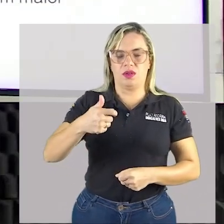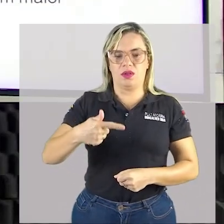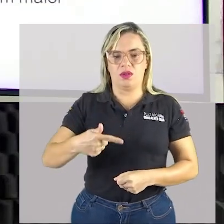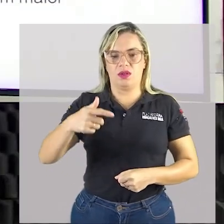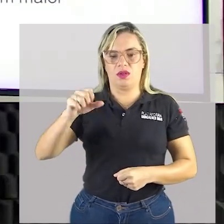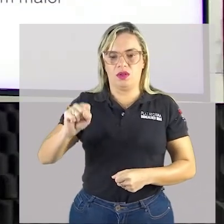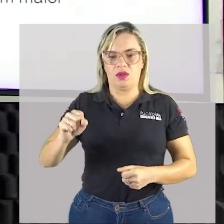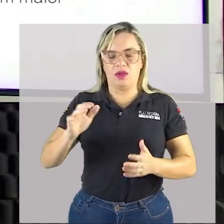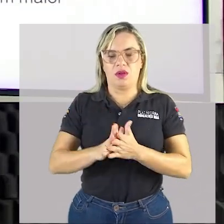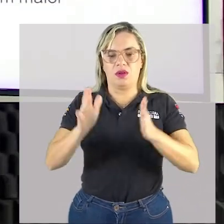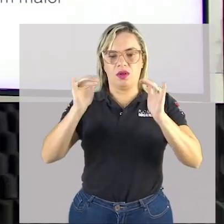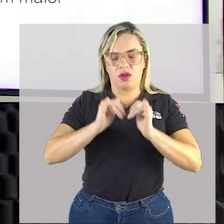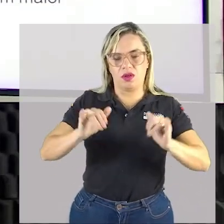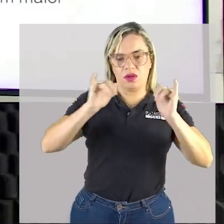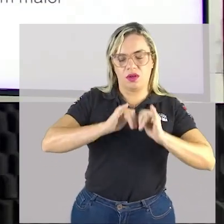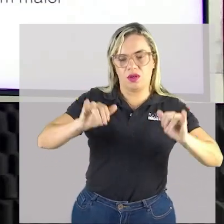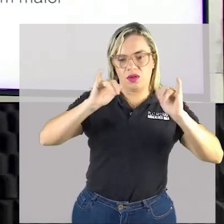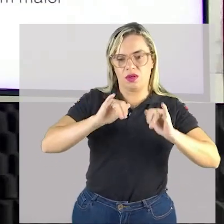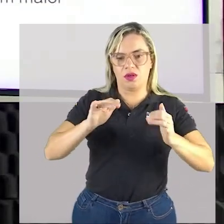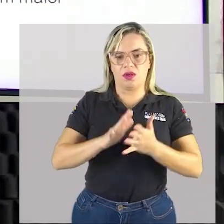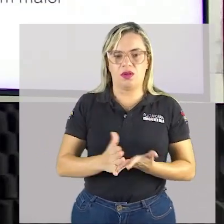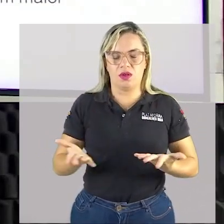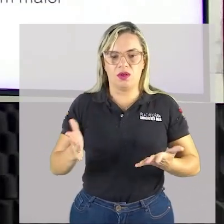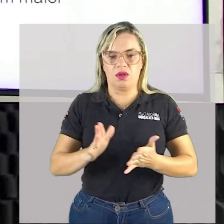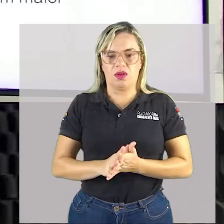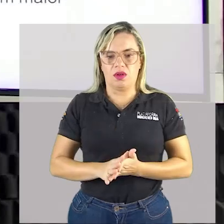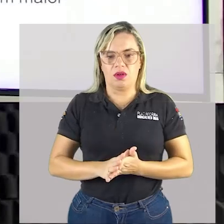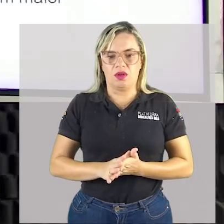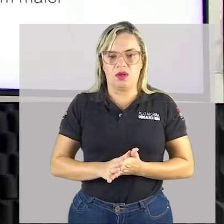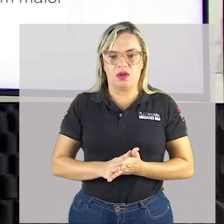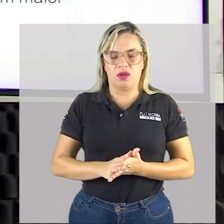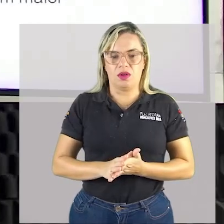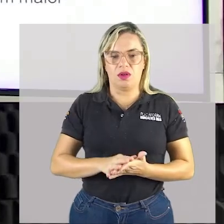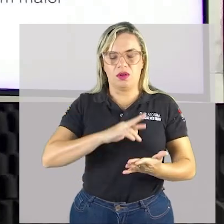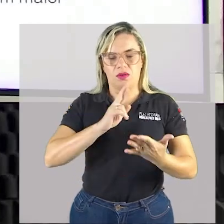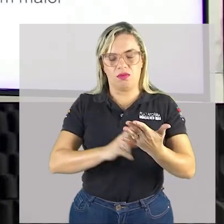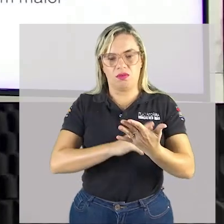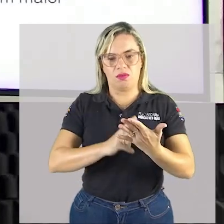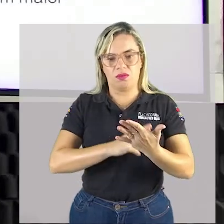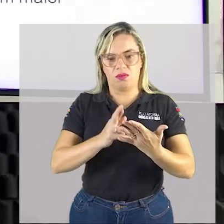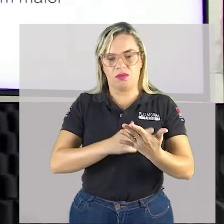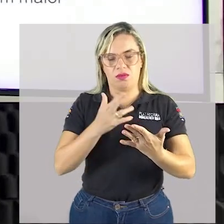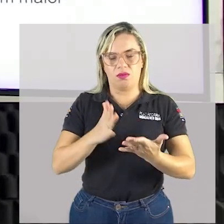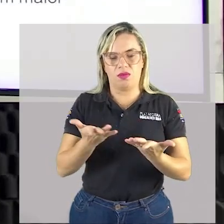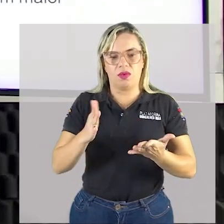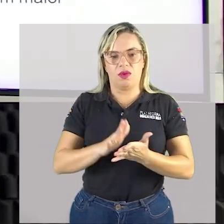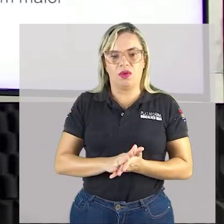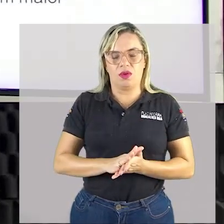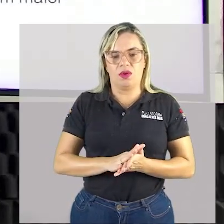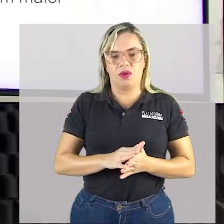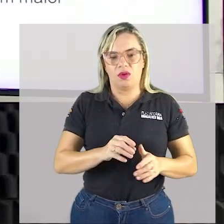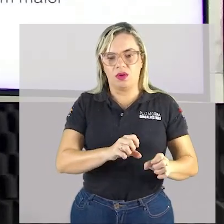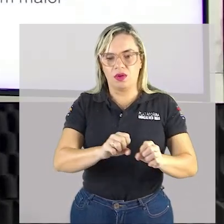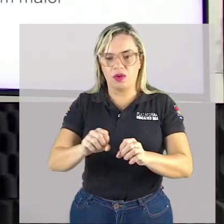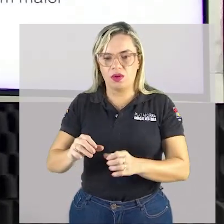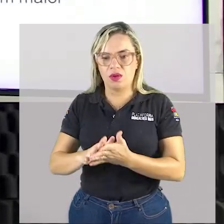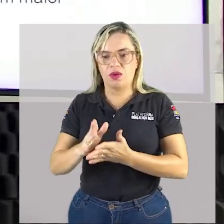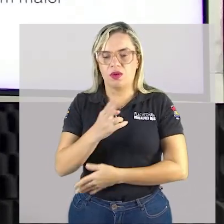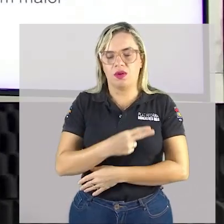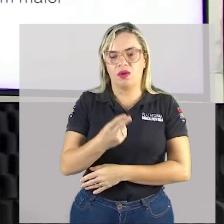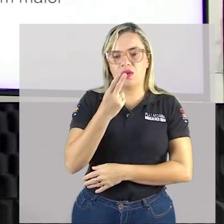foi publicado, né, nessa revista um guia nutricional